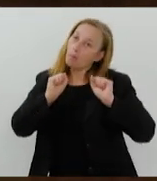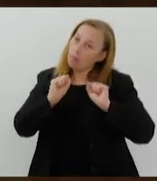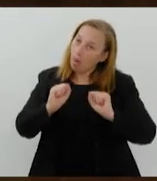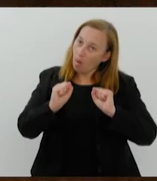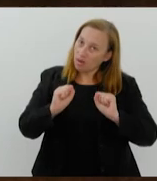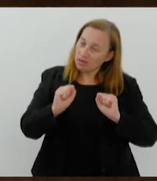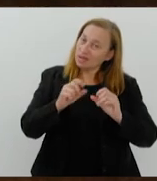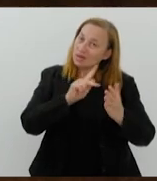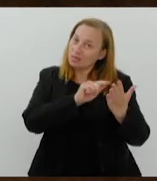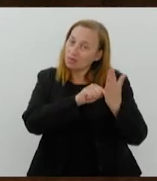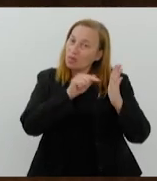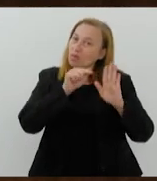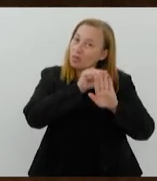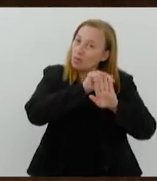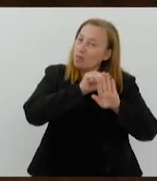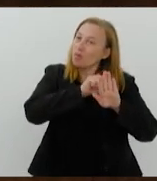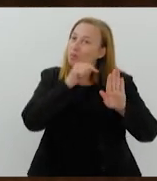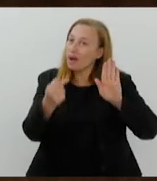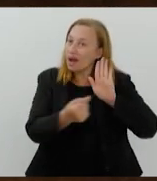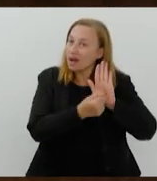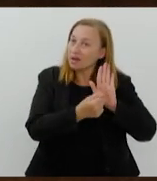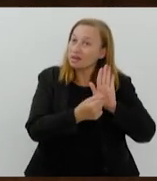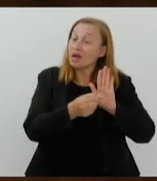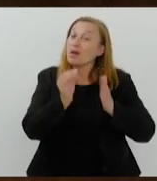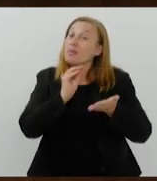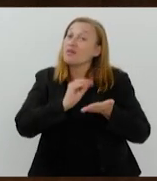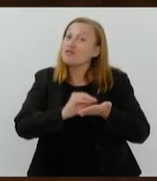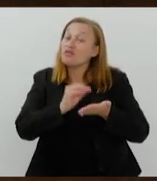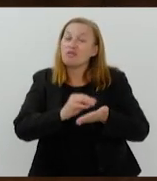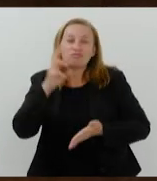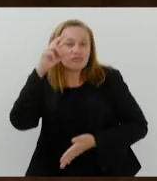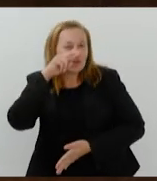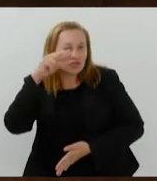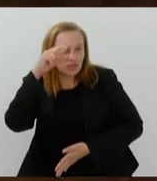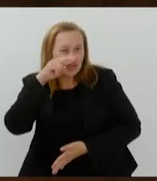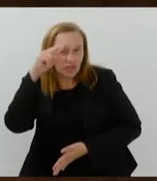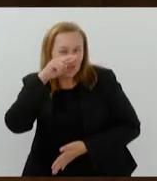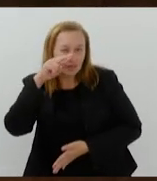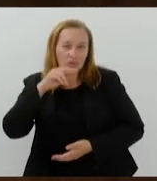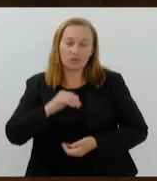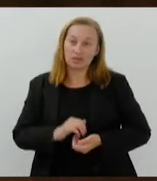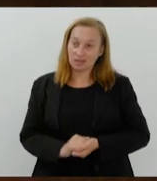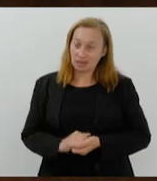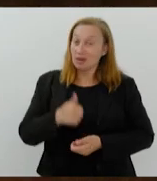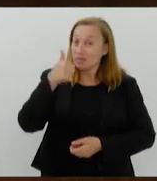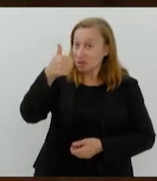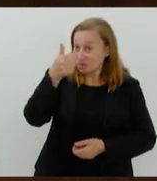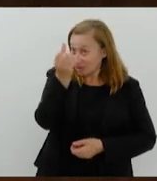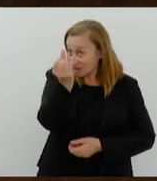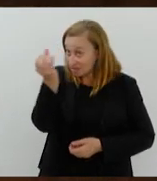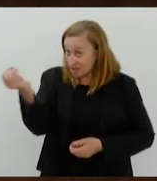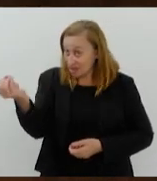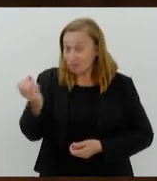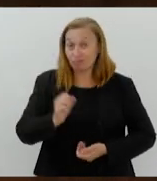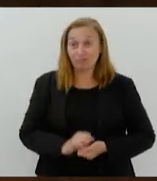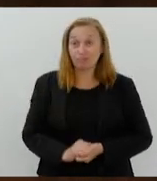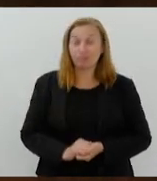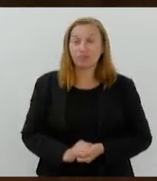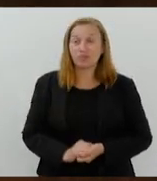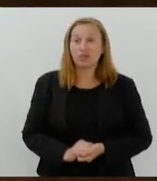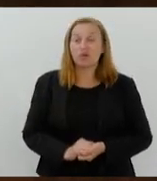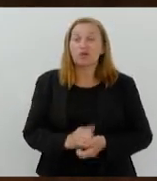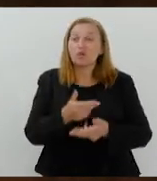porque ainda faltam os investigadores, que são cerca de 1.600, que, como